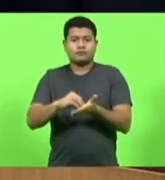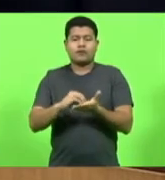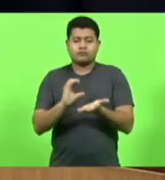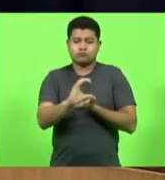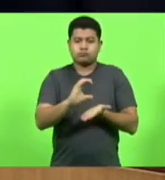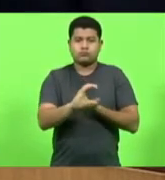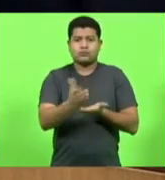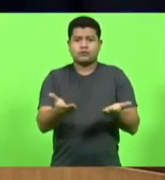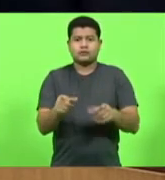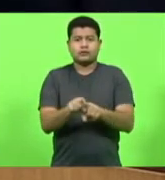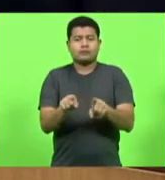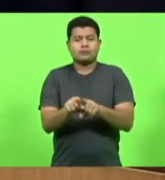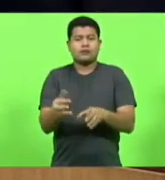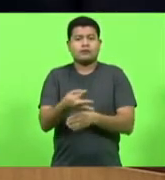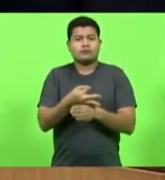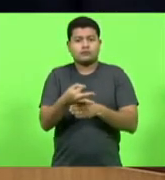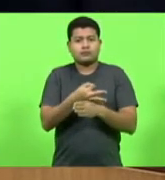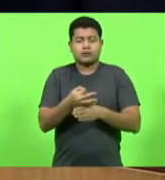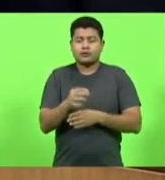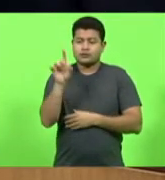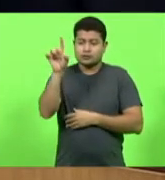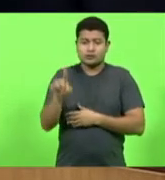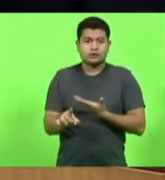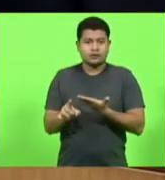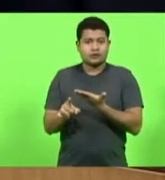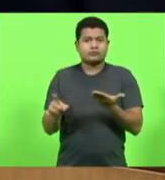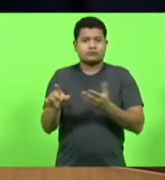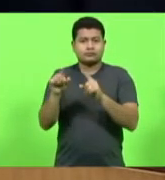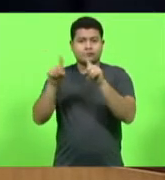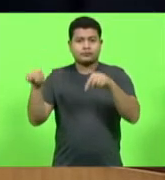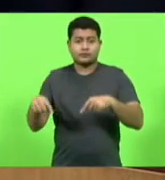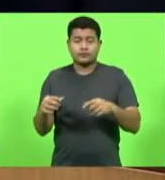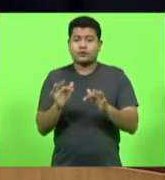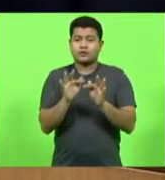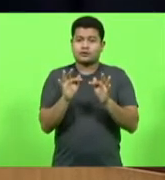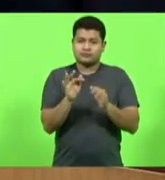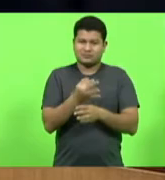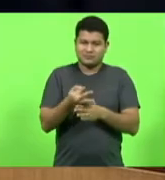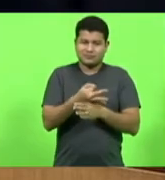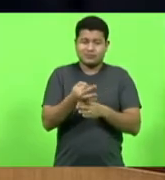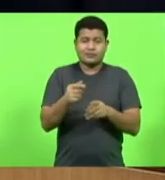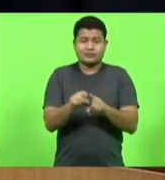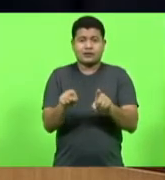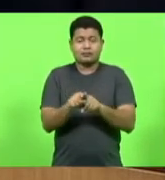de férias, de direito a férias, revisão de benefícios,